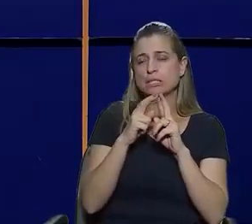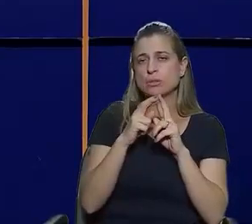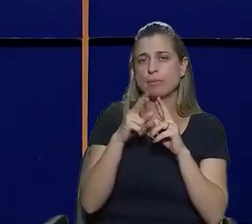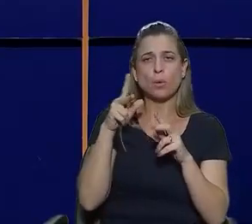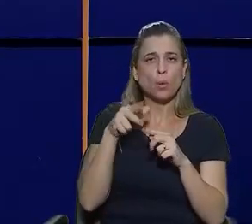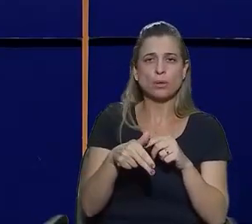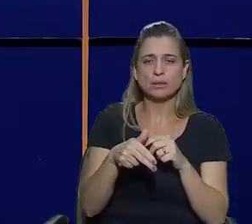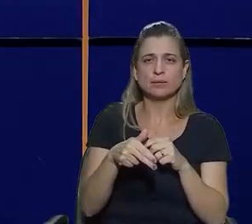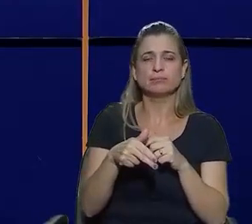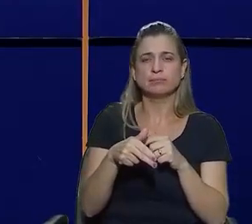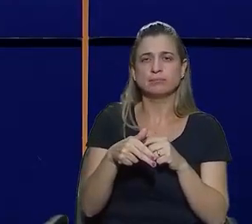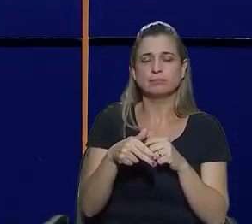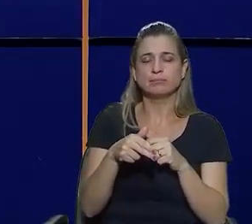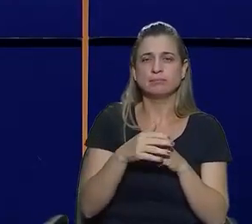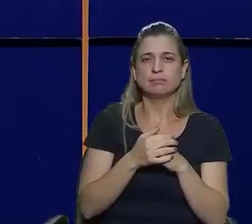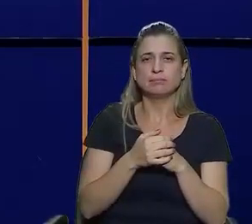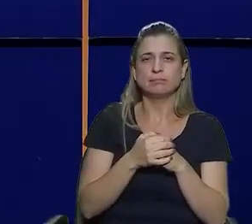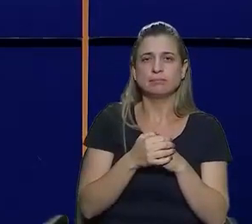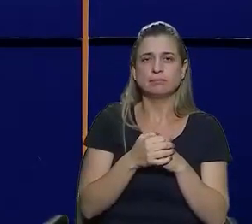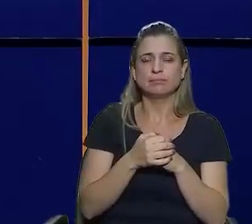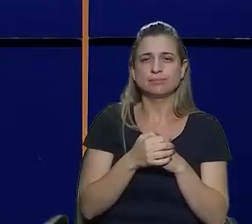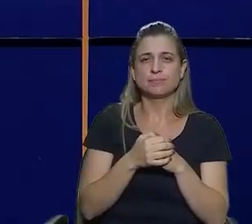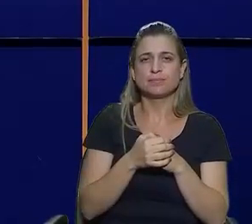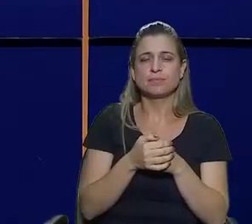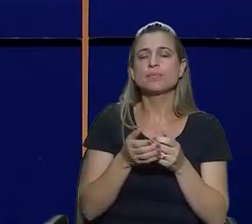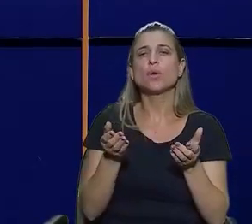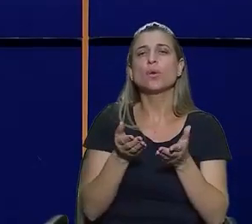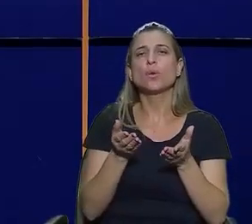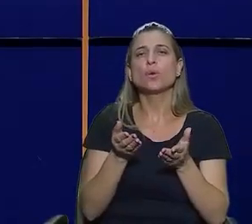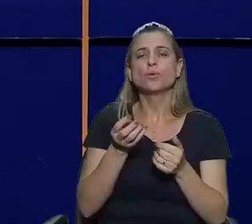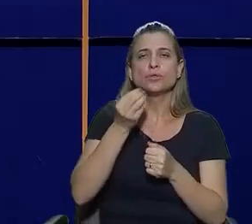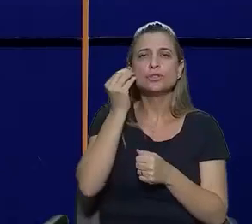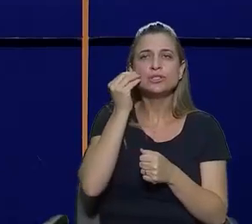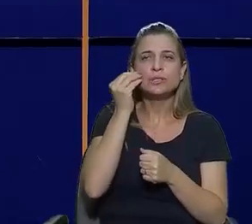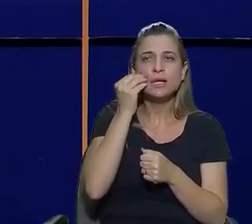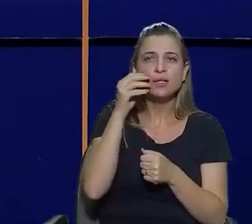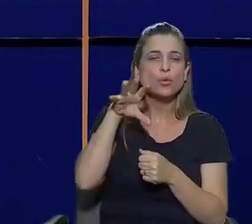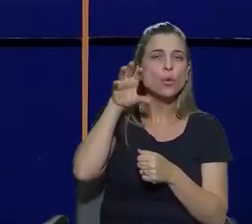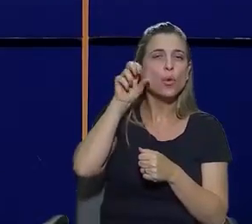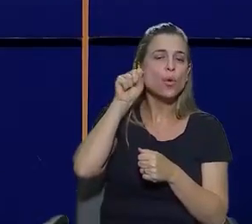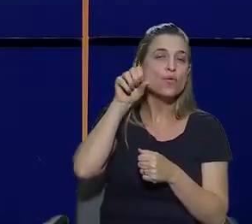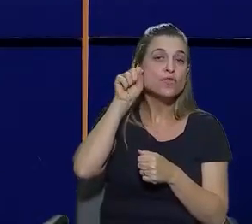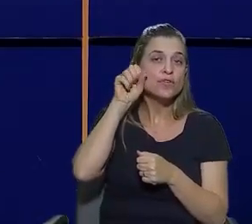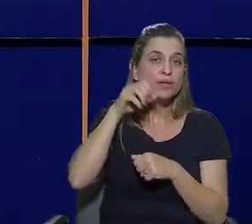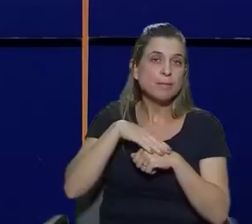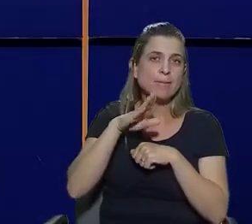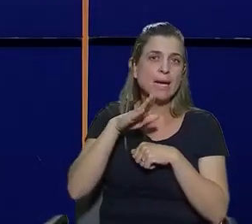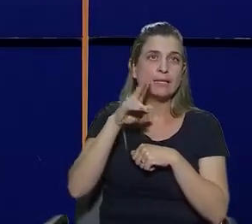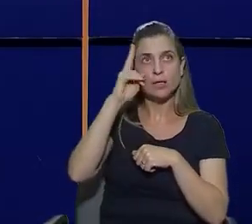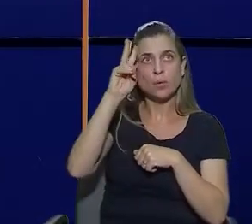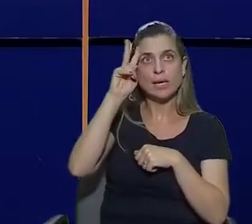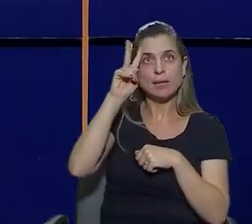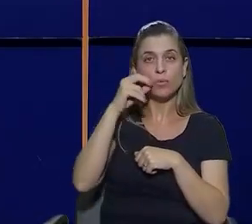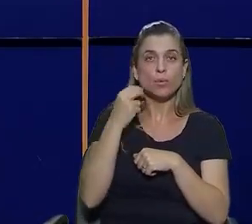mais bélica mesmo. Então, hoje eu tento ouvir mais, porque tenho 2 ouvidos, eu fico lembrando, 2 ouvidos e